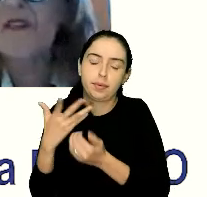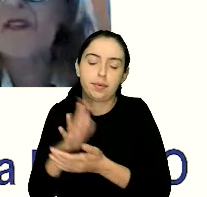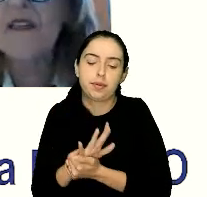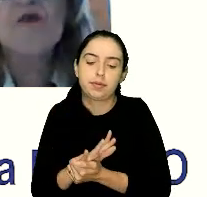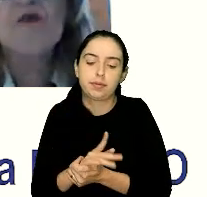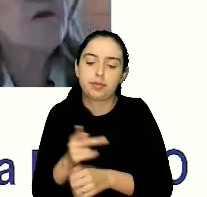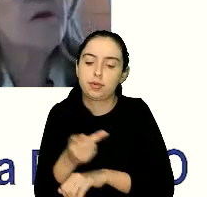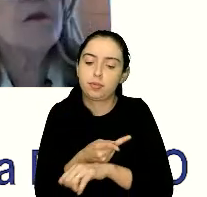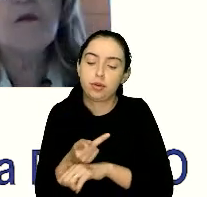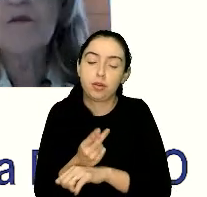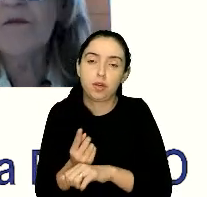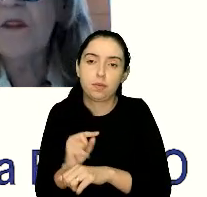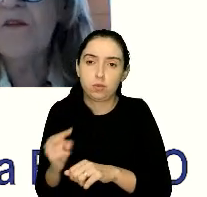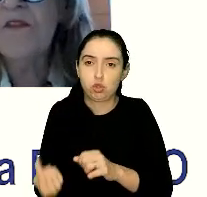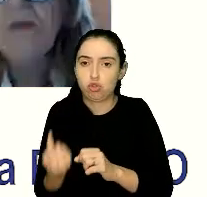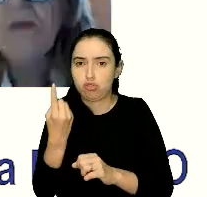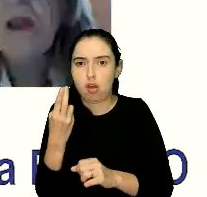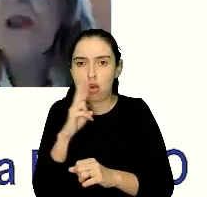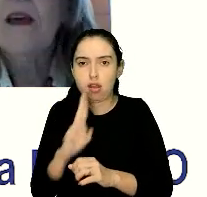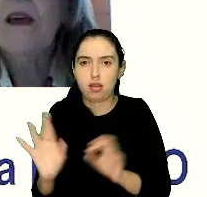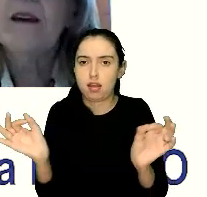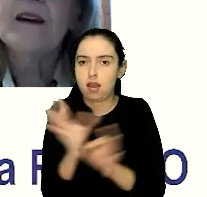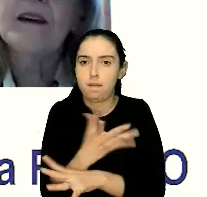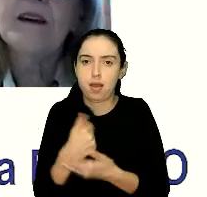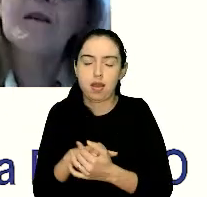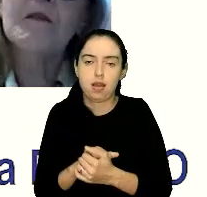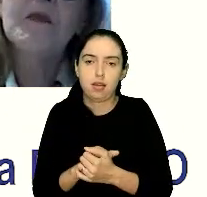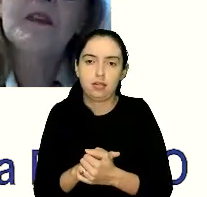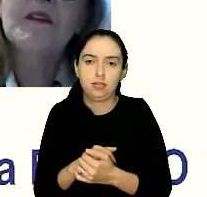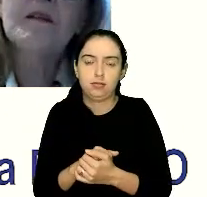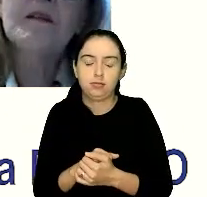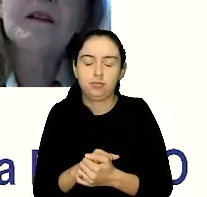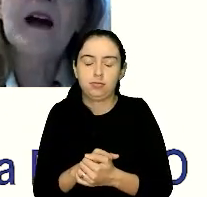resolver sozinhas, ou, enfim,